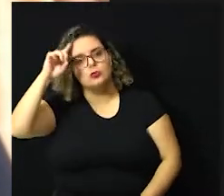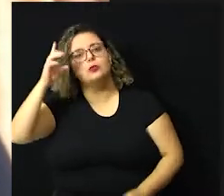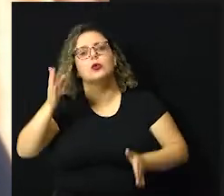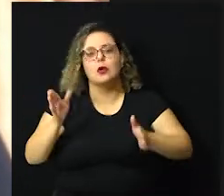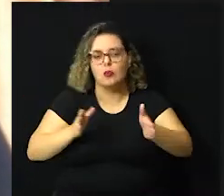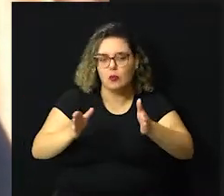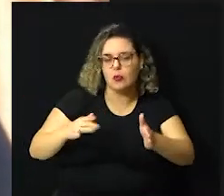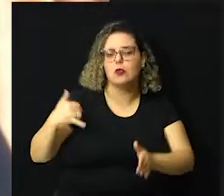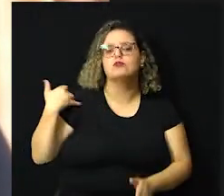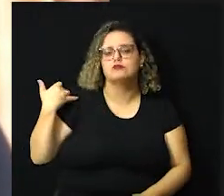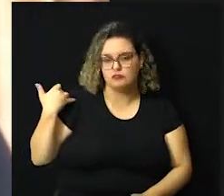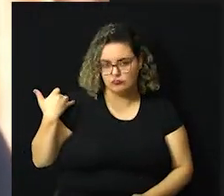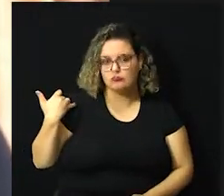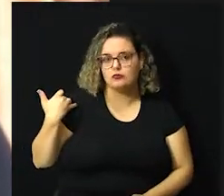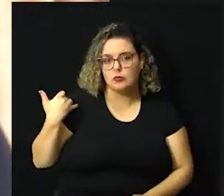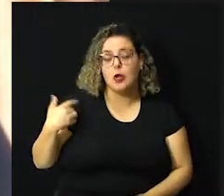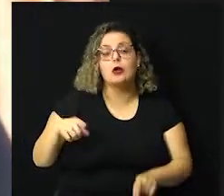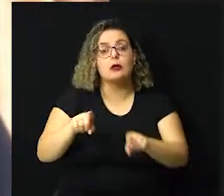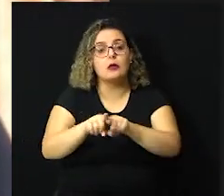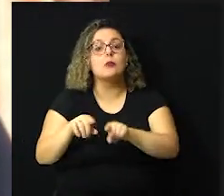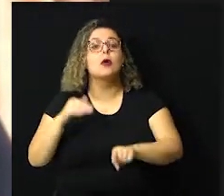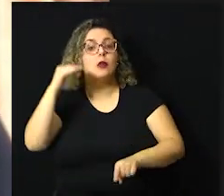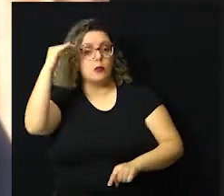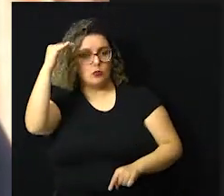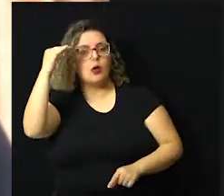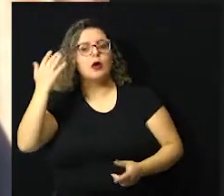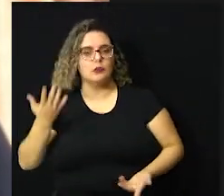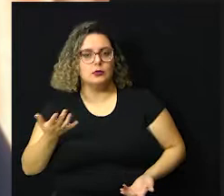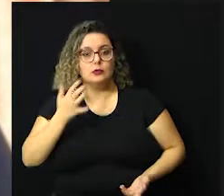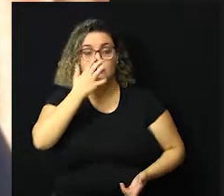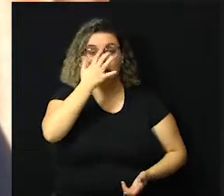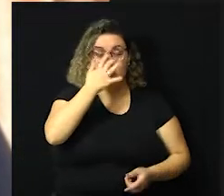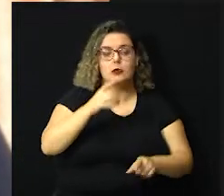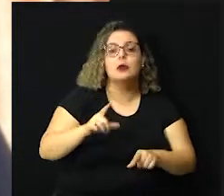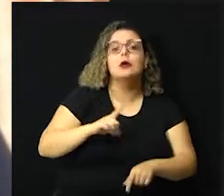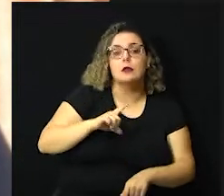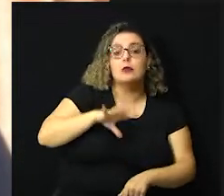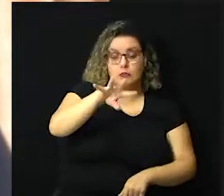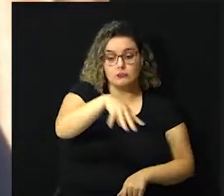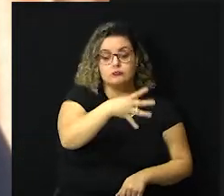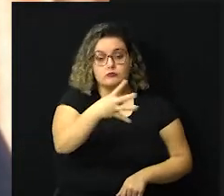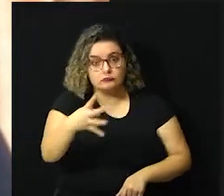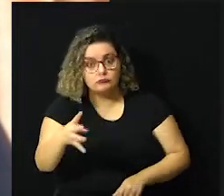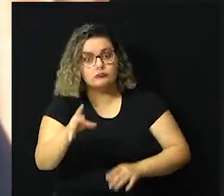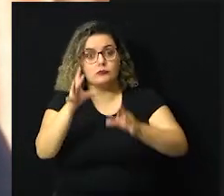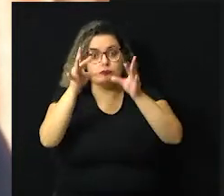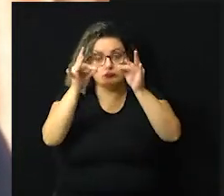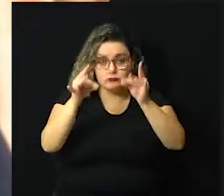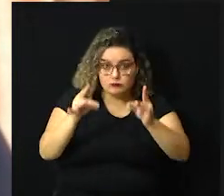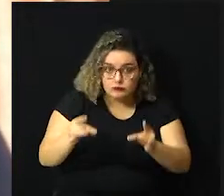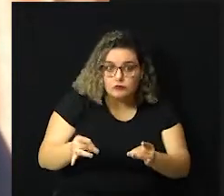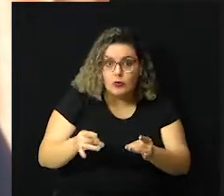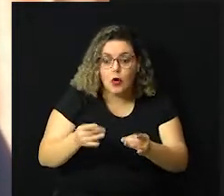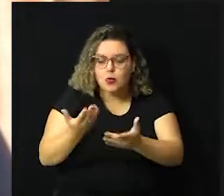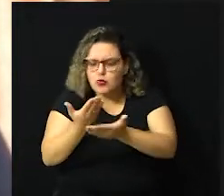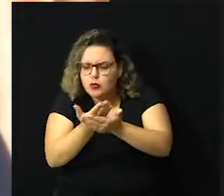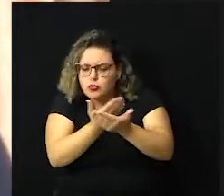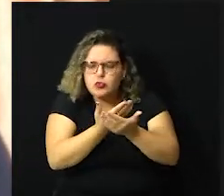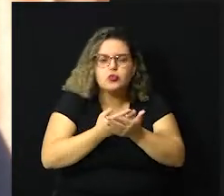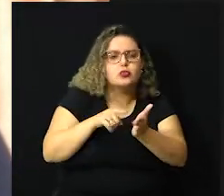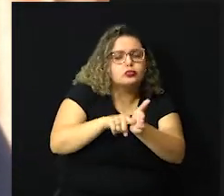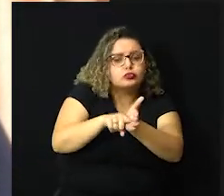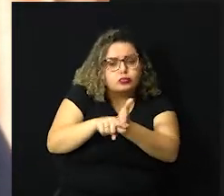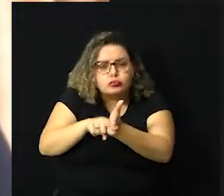faixa etária. E a mesma coisa para os adultos. Então, já existe uma programação definida em função desses estudos prévios